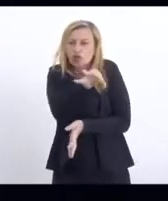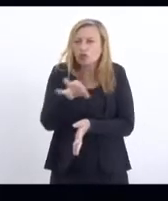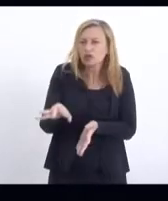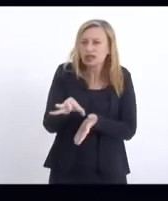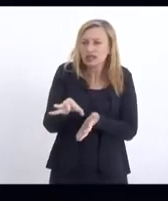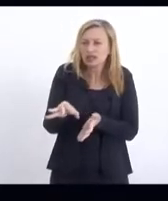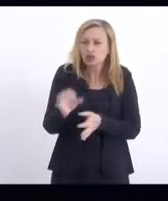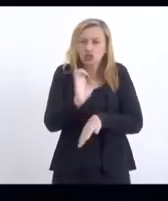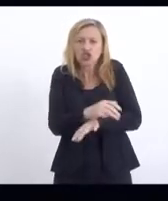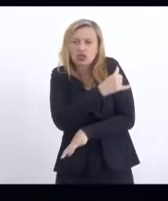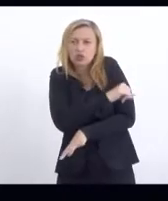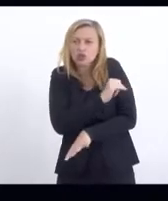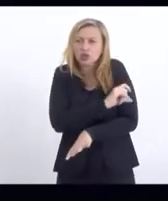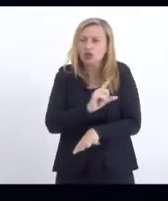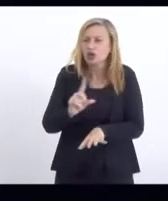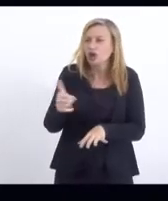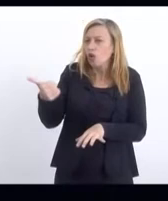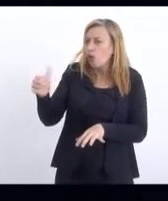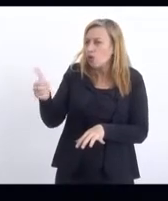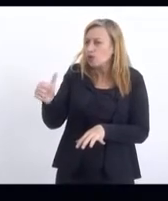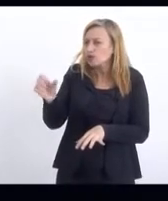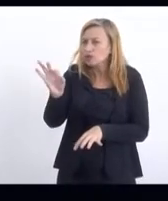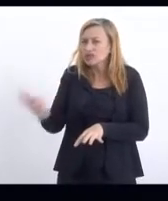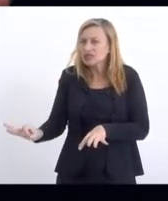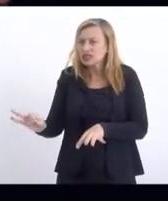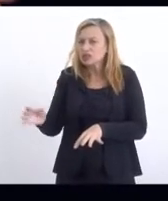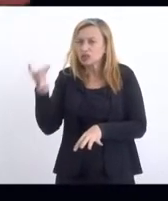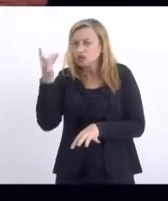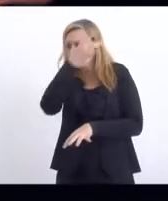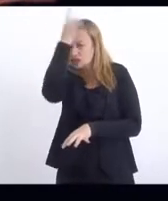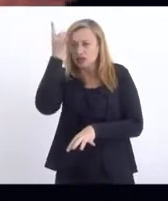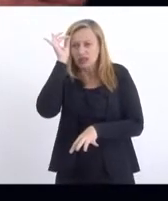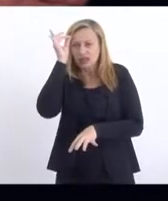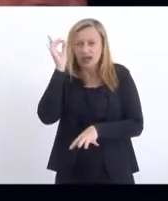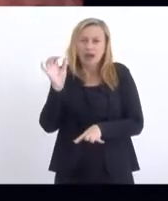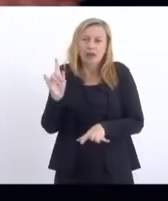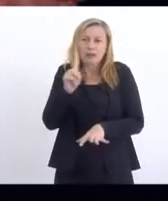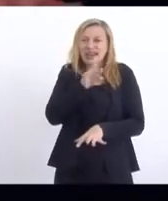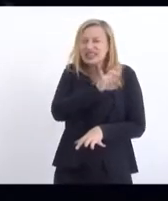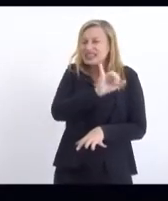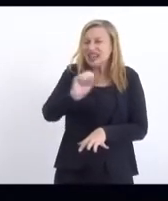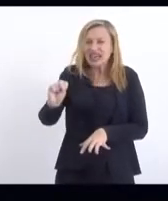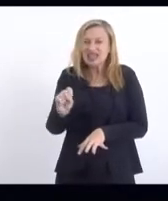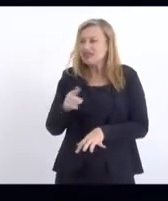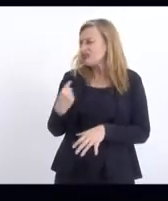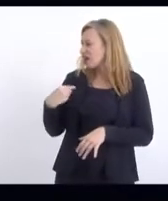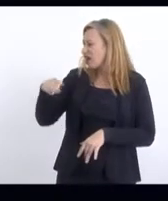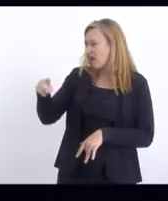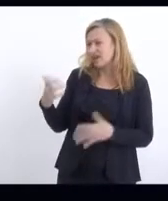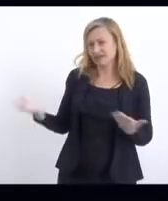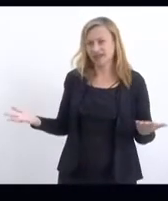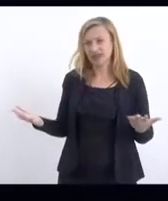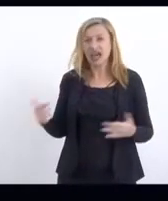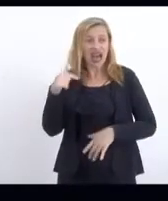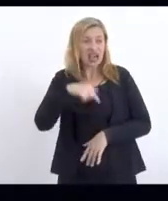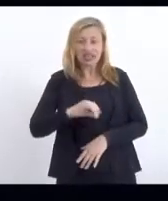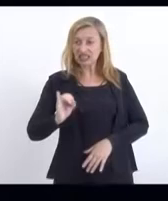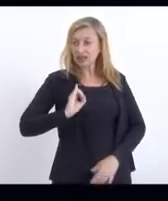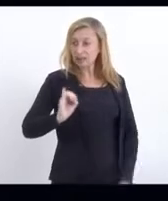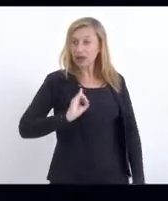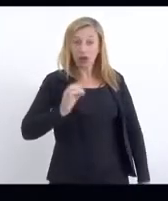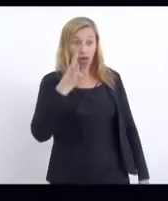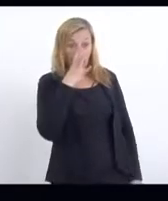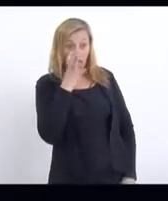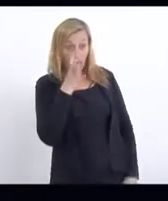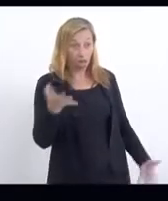19% no Estado do Rio, paga 11% no Espírito Santo. Os carros de Varriçai vão lá, vão para cá. Aqui em Itapiruna eu fico abismado